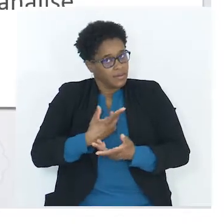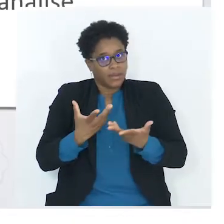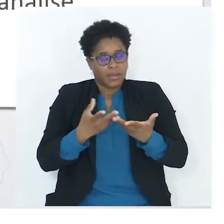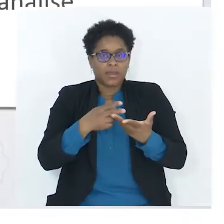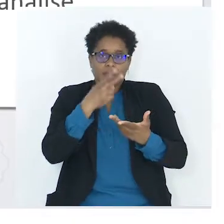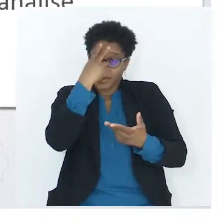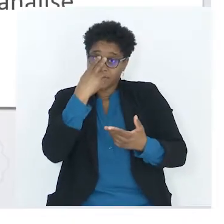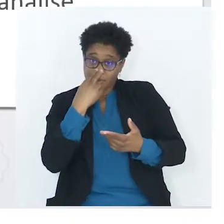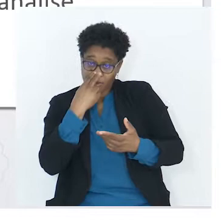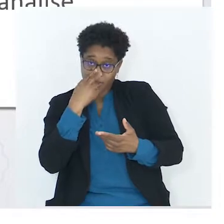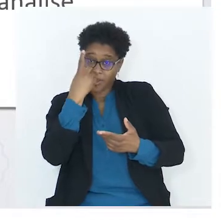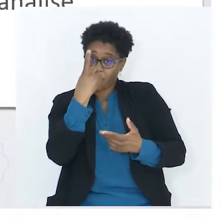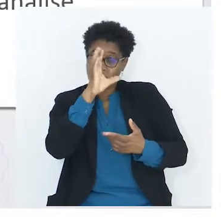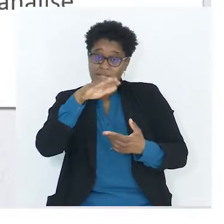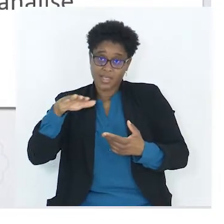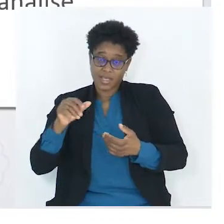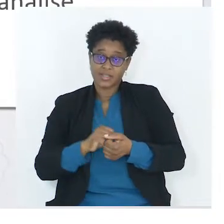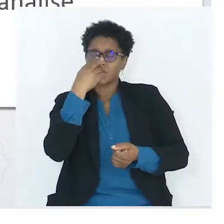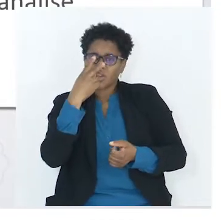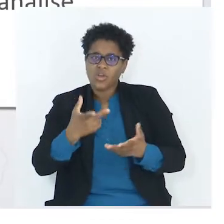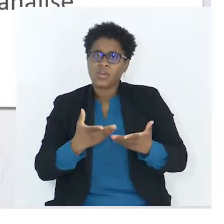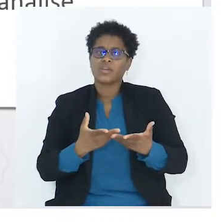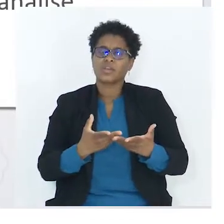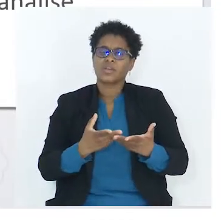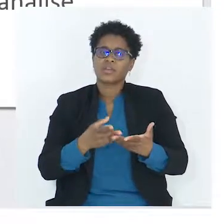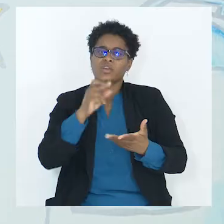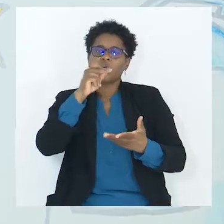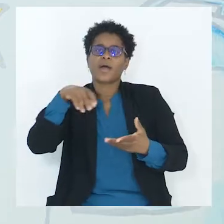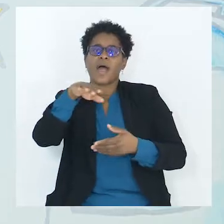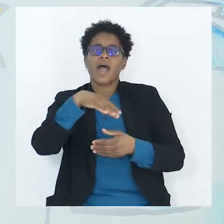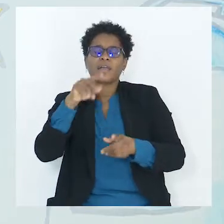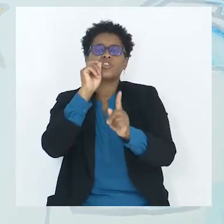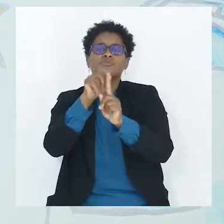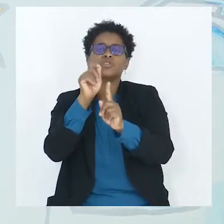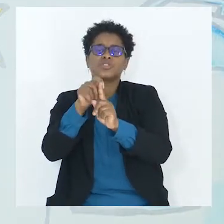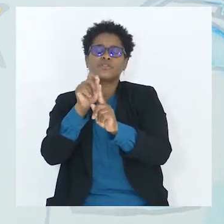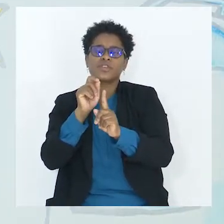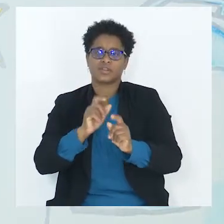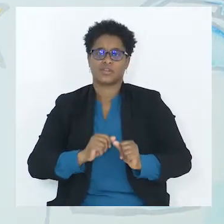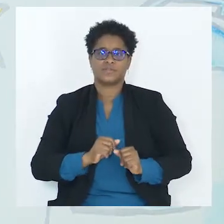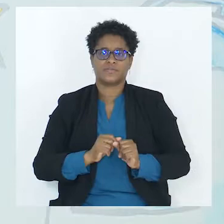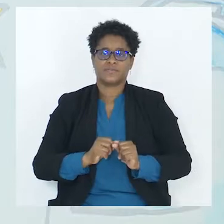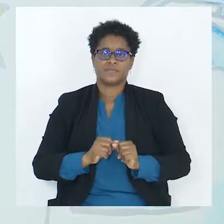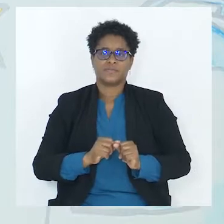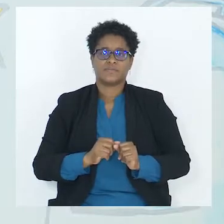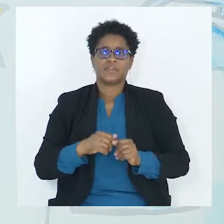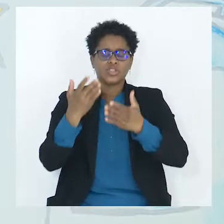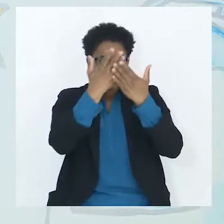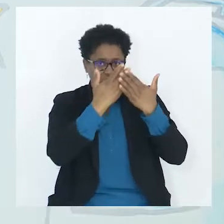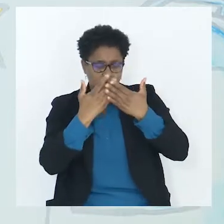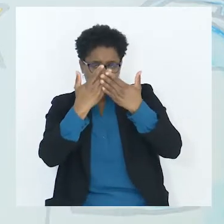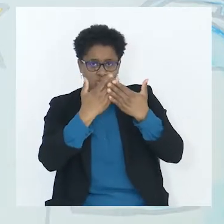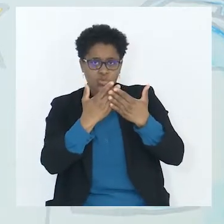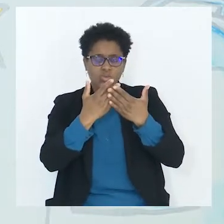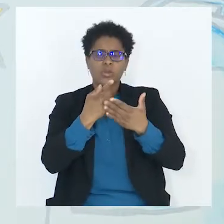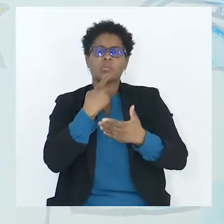Sendo a história uma ciência, a história é uma área específica